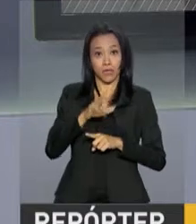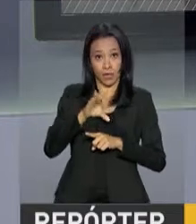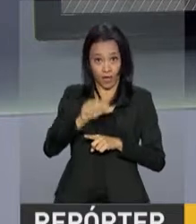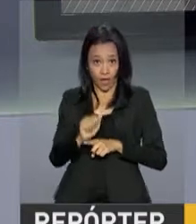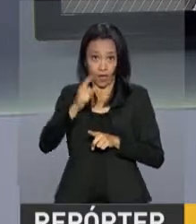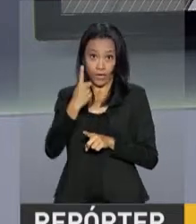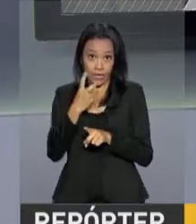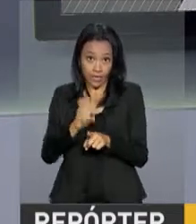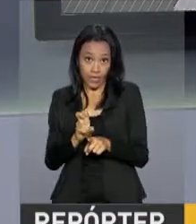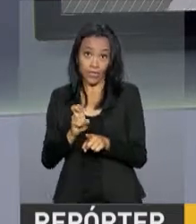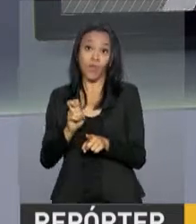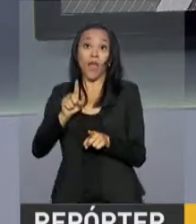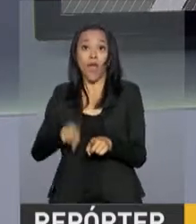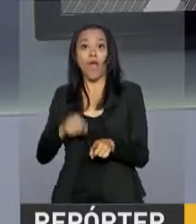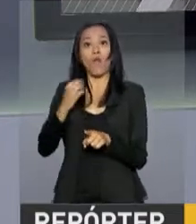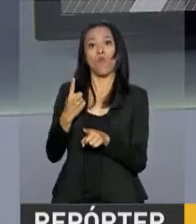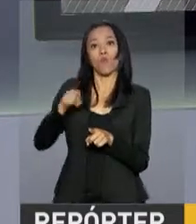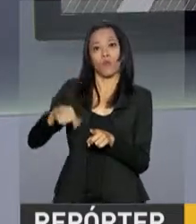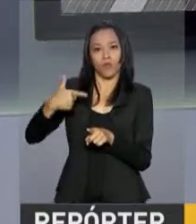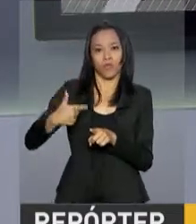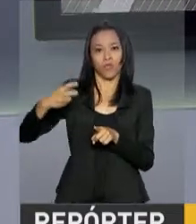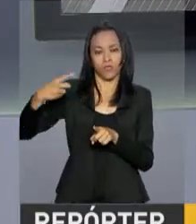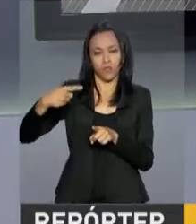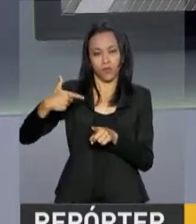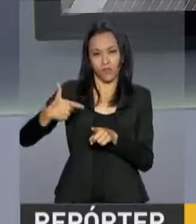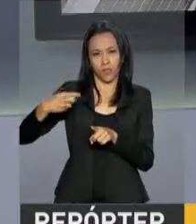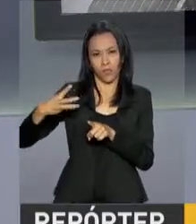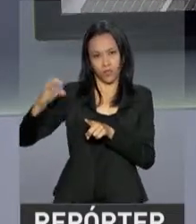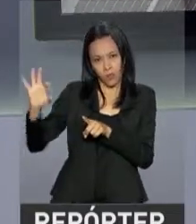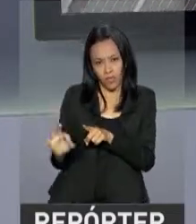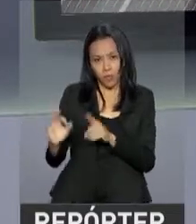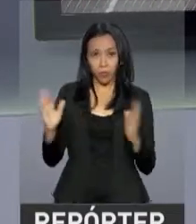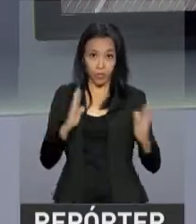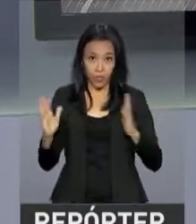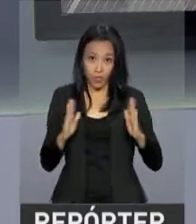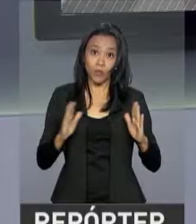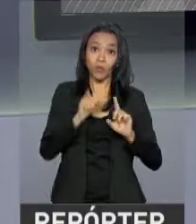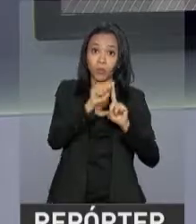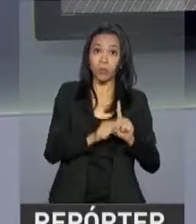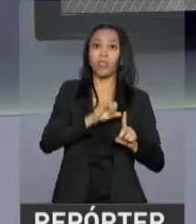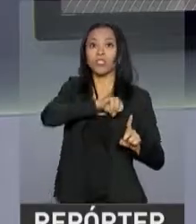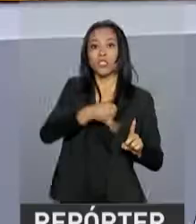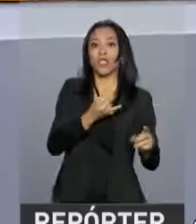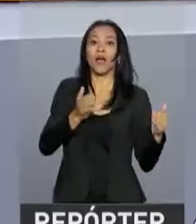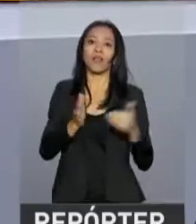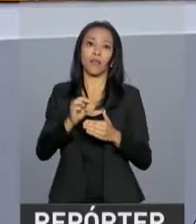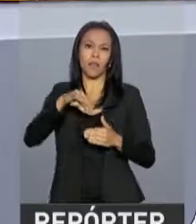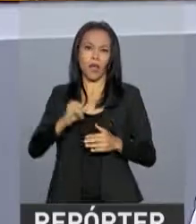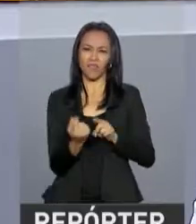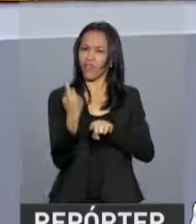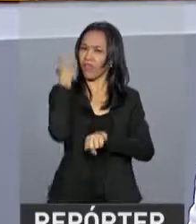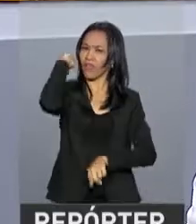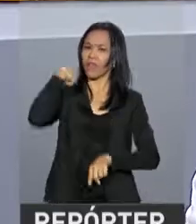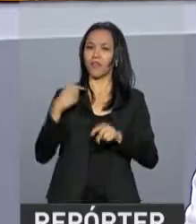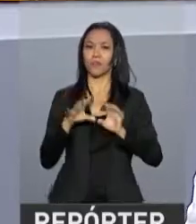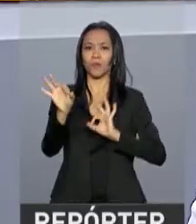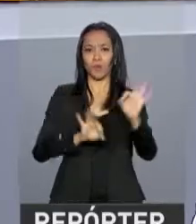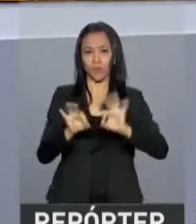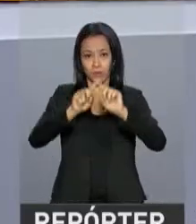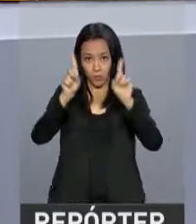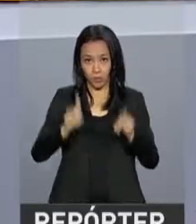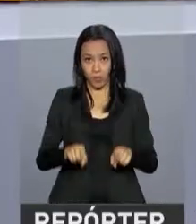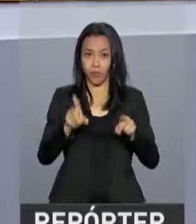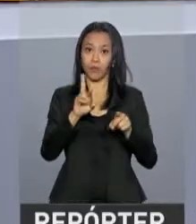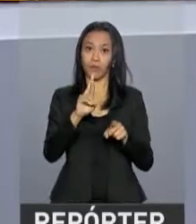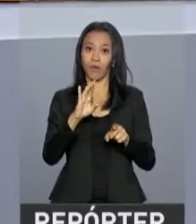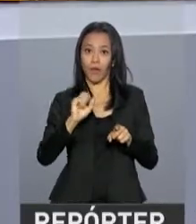1,23 por cento menor nível para o período janeiro maio desde o início do plano real o encontro sobre